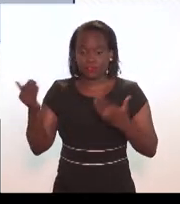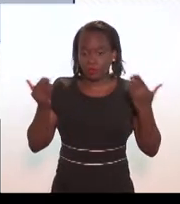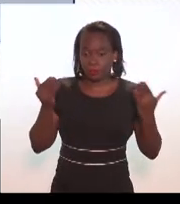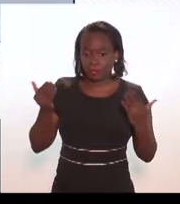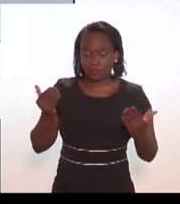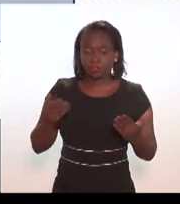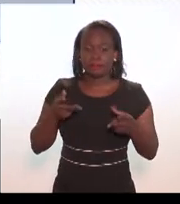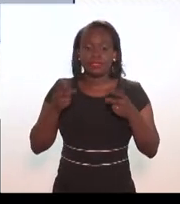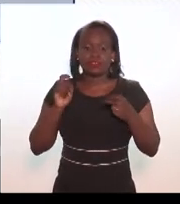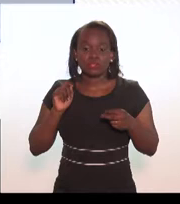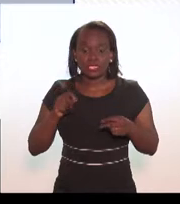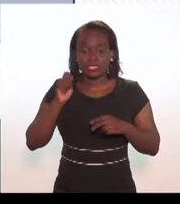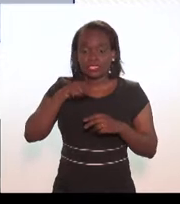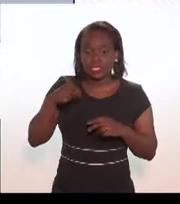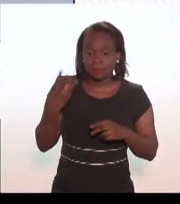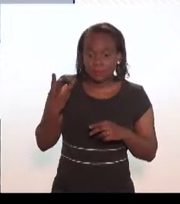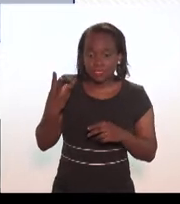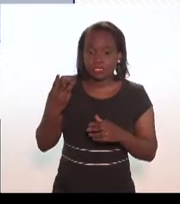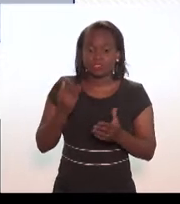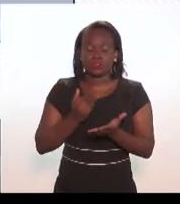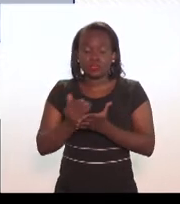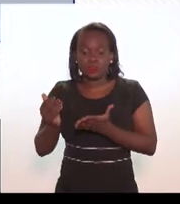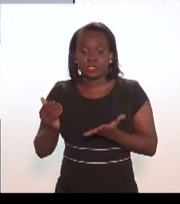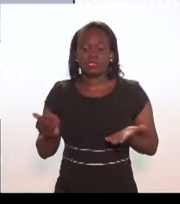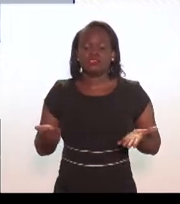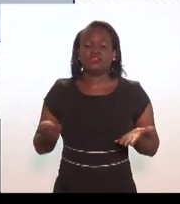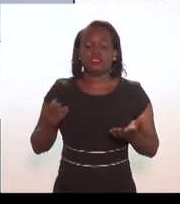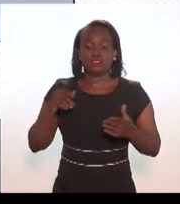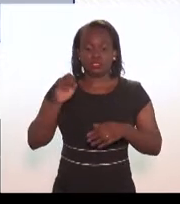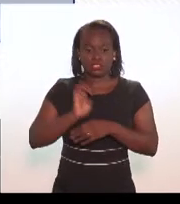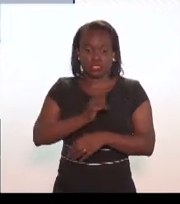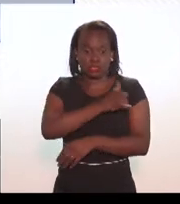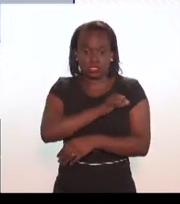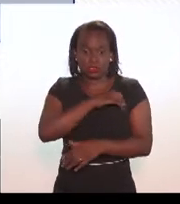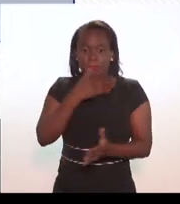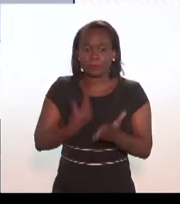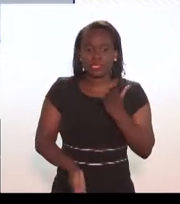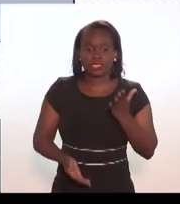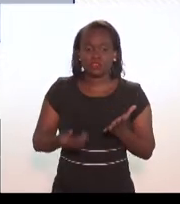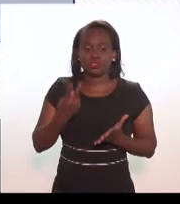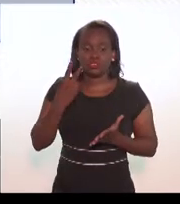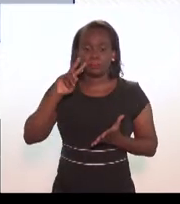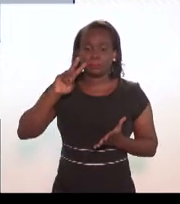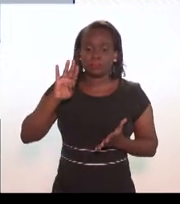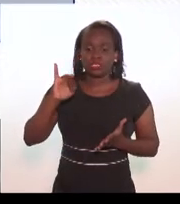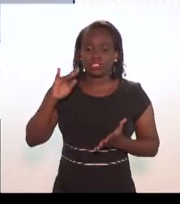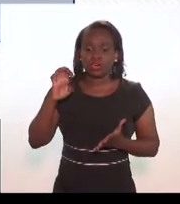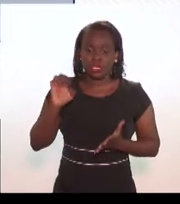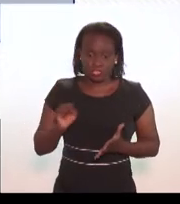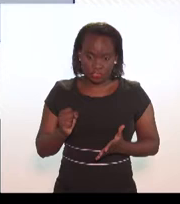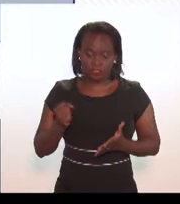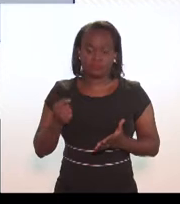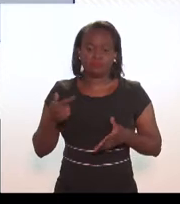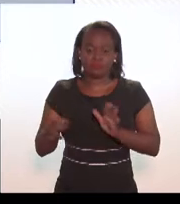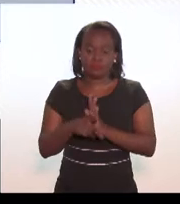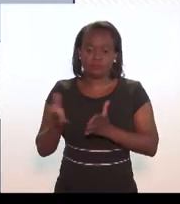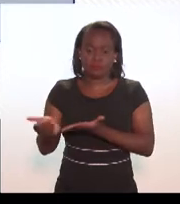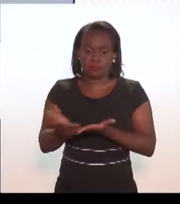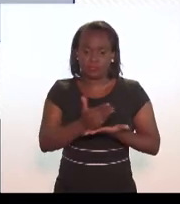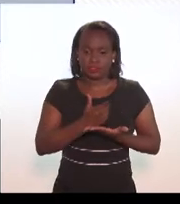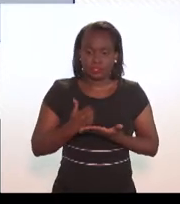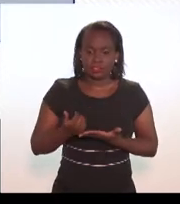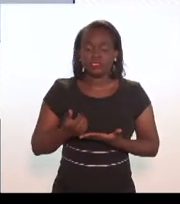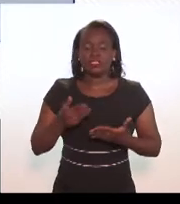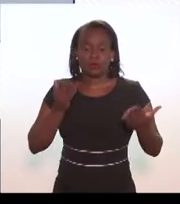só no primeiro trimestre, no primeiro semestre do ano, o Estado do Rio perdeu quase R$2 bilhões de arrecadação,